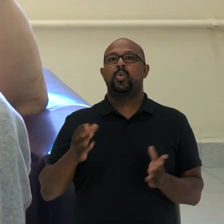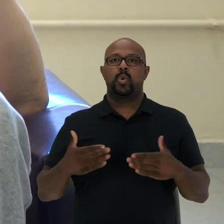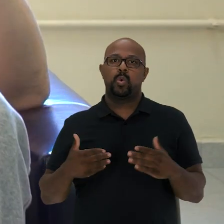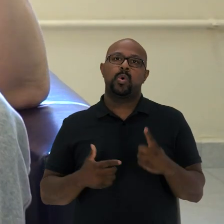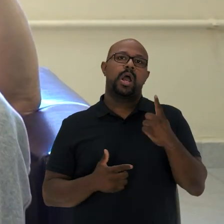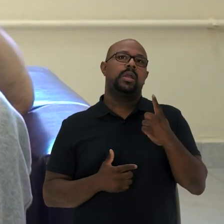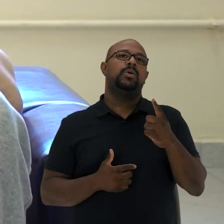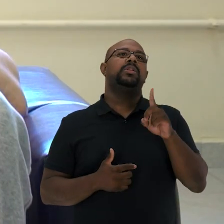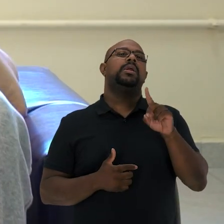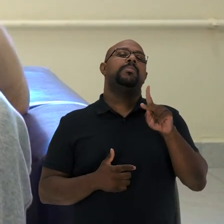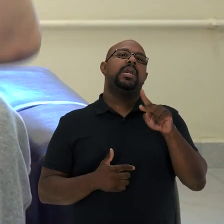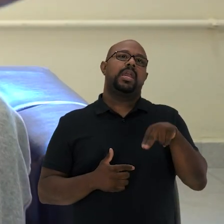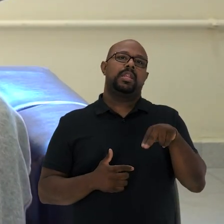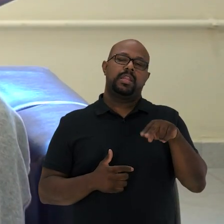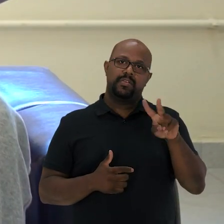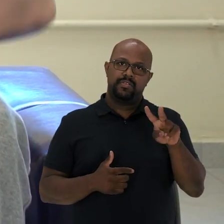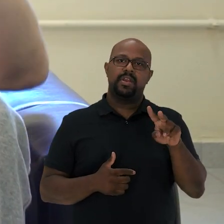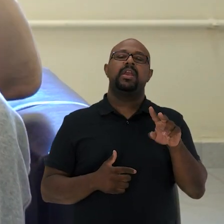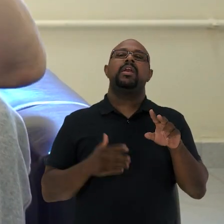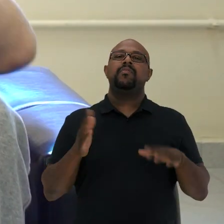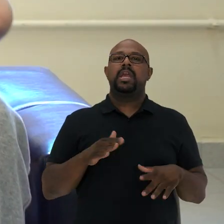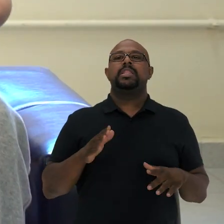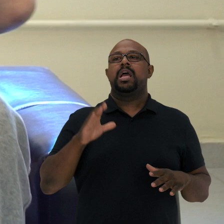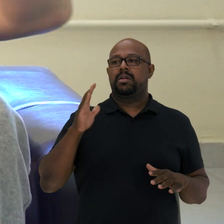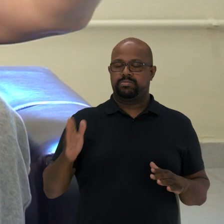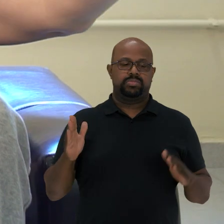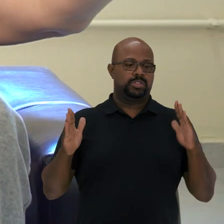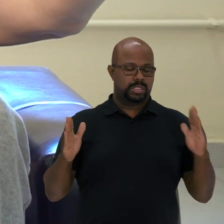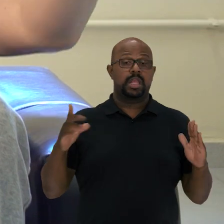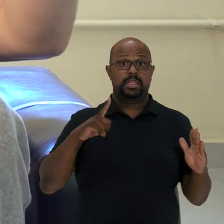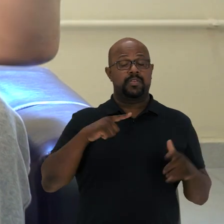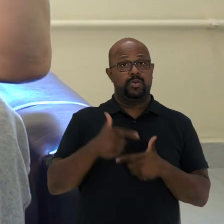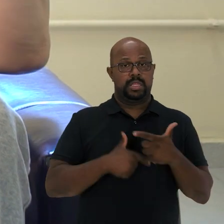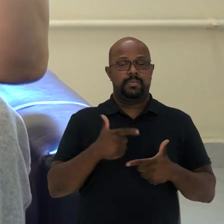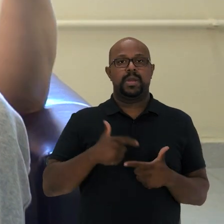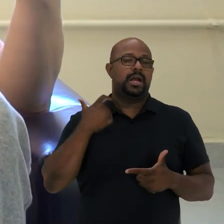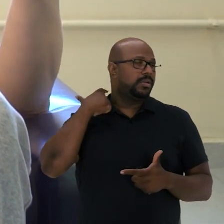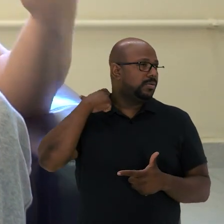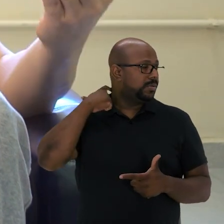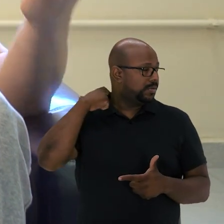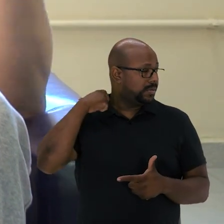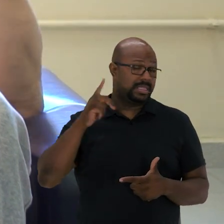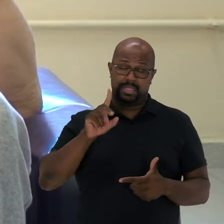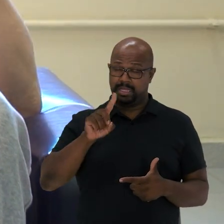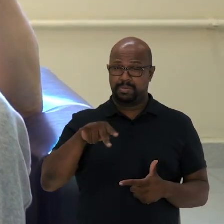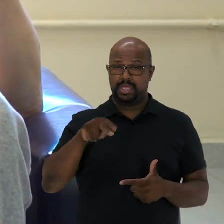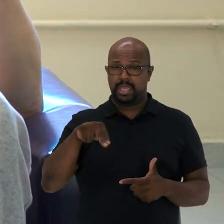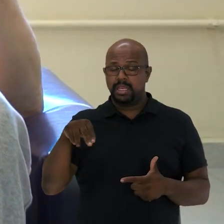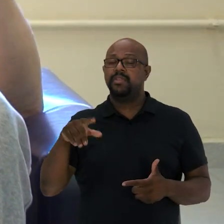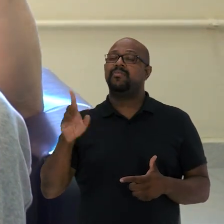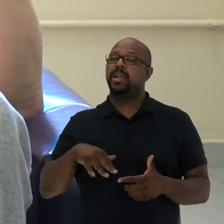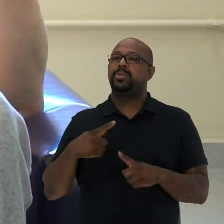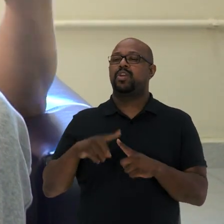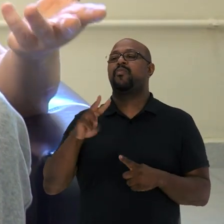lucro. Aí o DNPM vem, diz na cota tal até a cota tal tem, que foi um trabalho que o DNPM veio porque o Walter